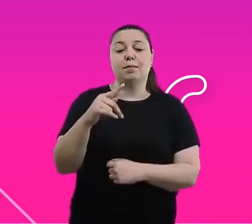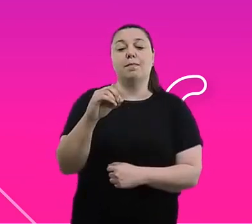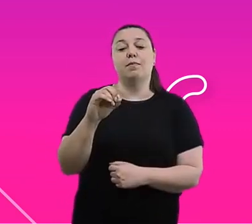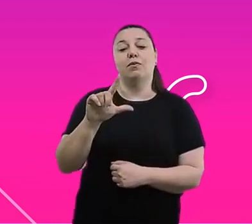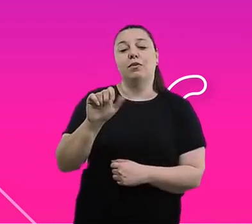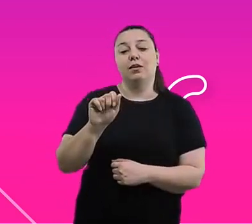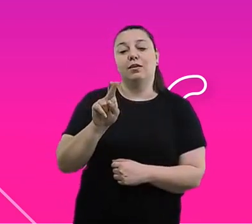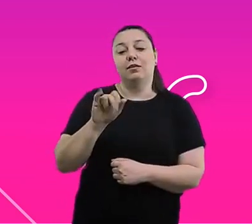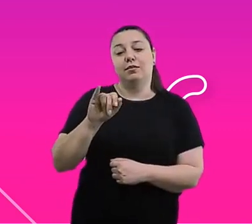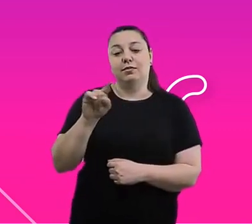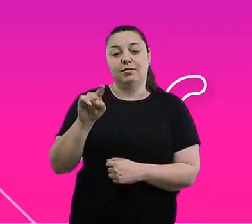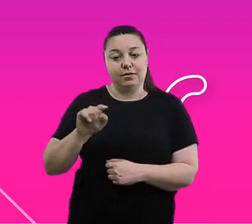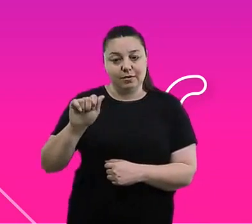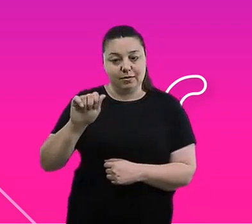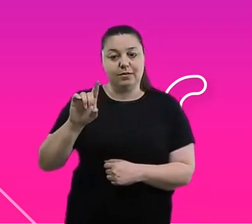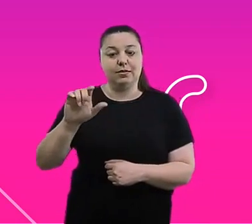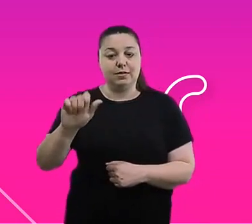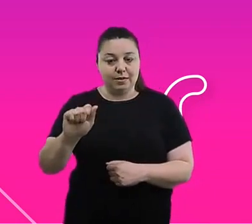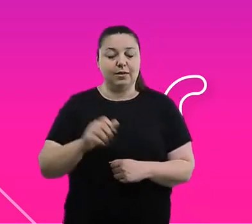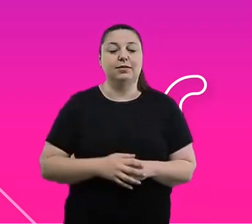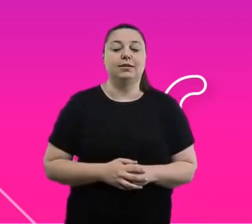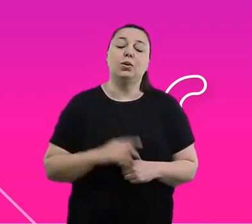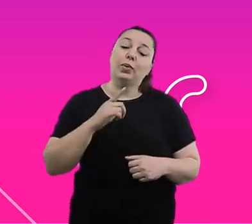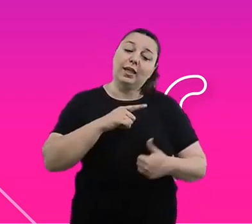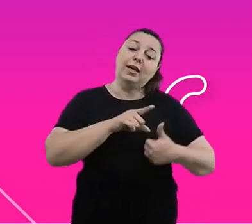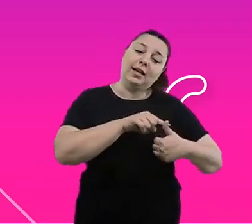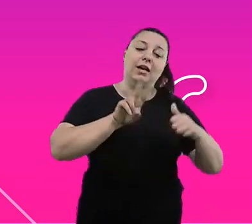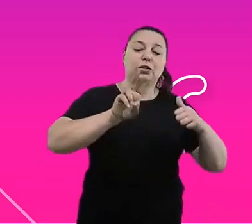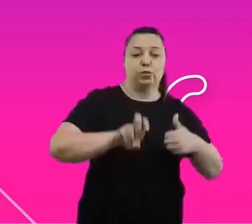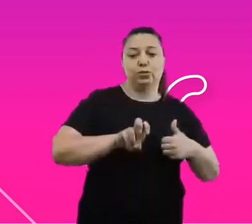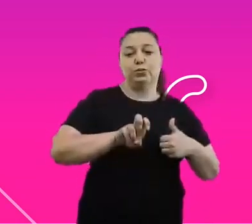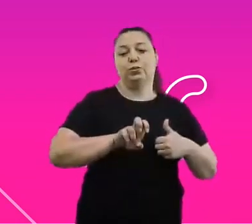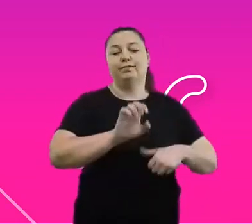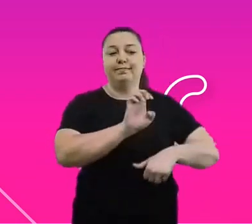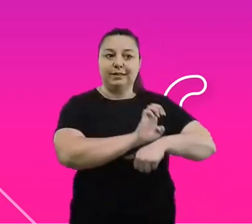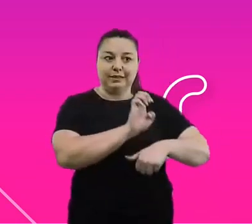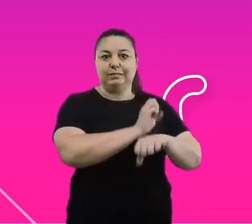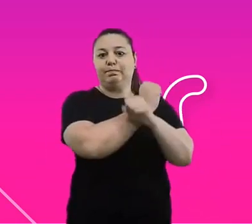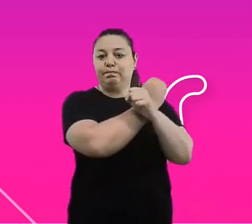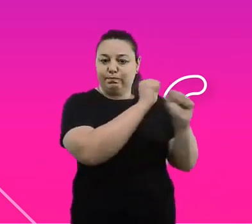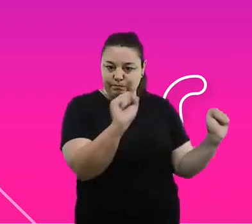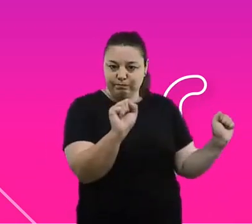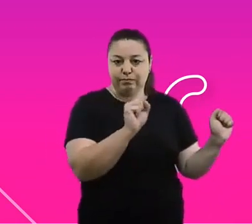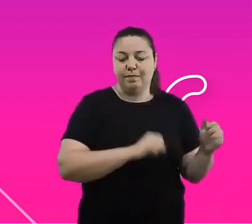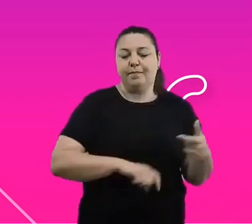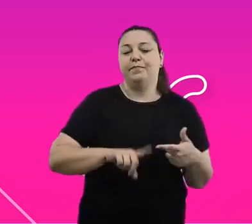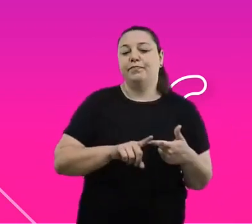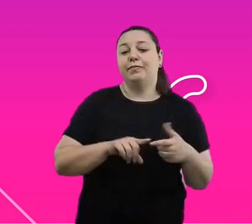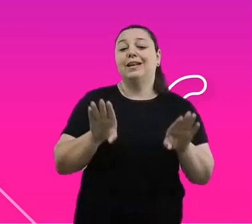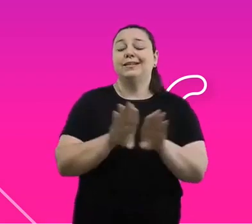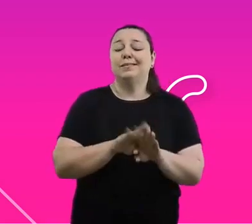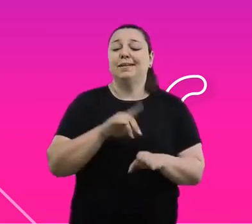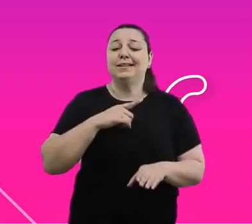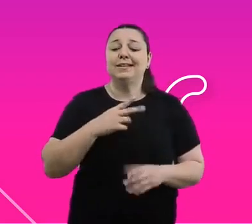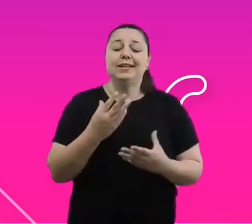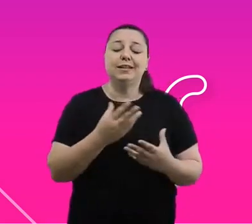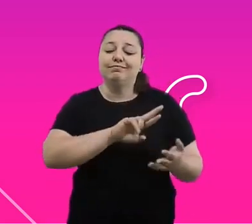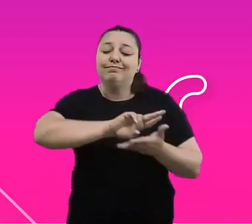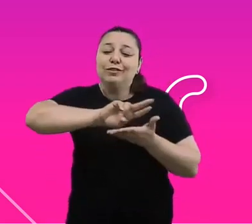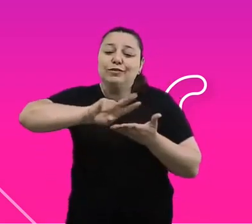Estado, a gente também enfrenta a questão de que existem muitos sistemas de informação que não são integrados e que não são